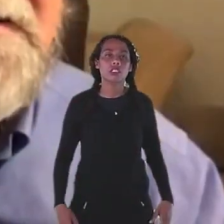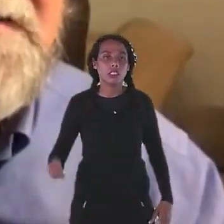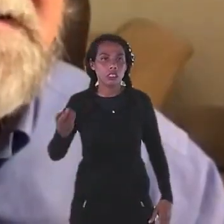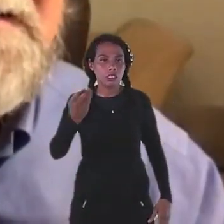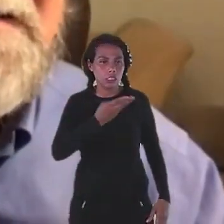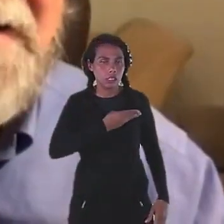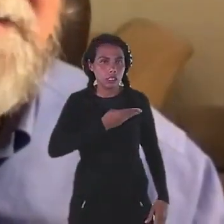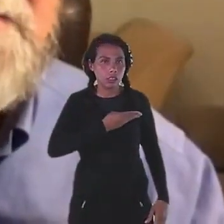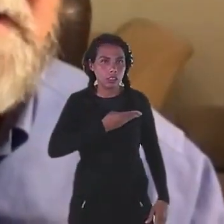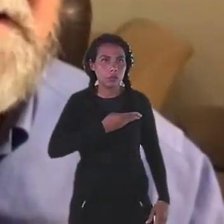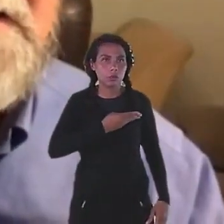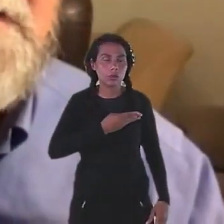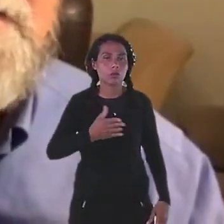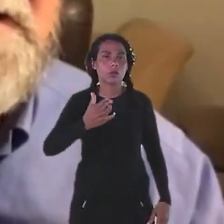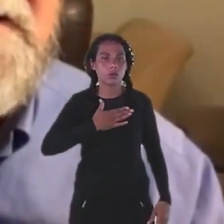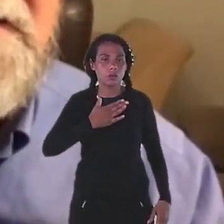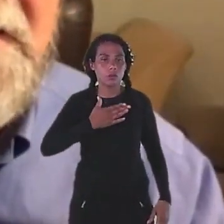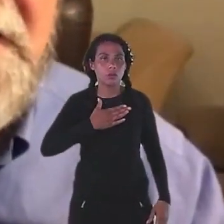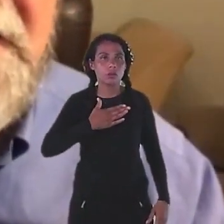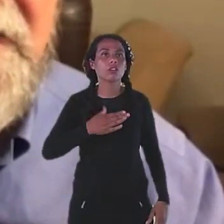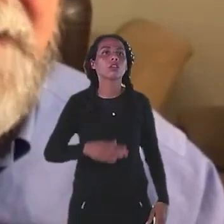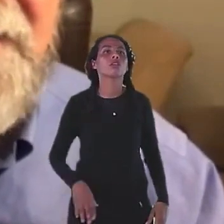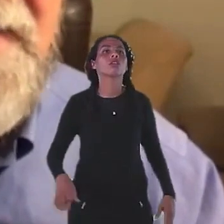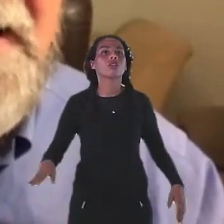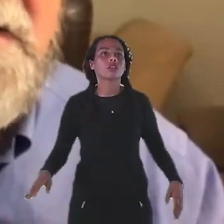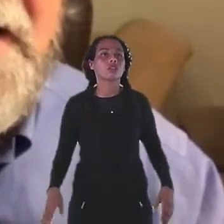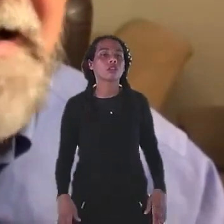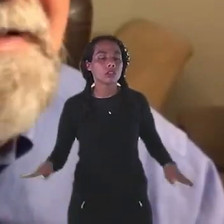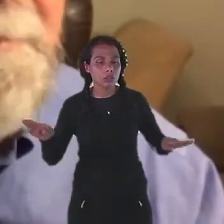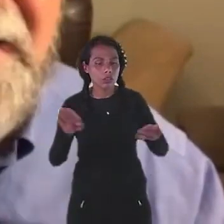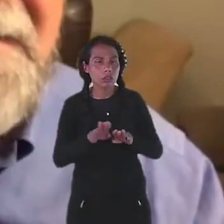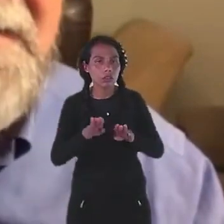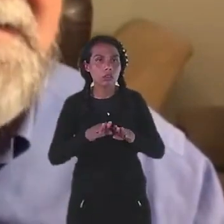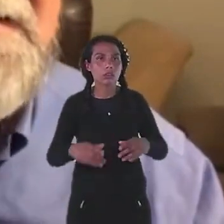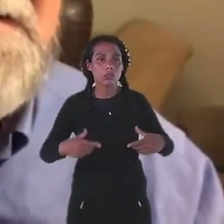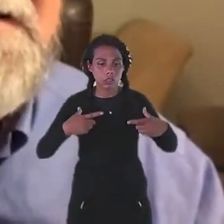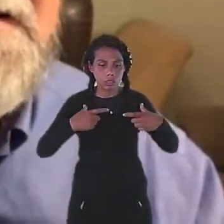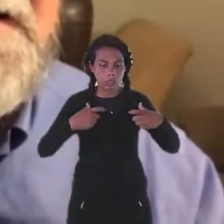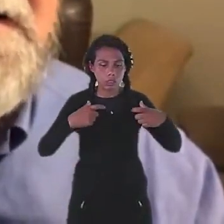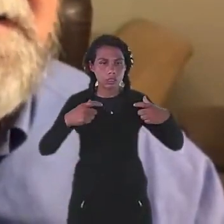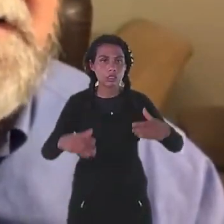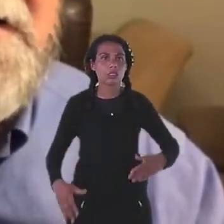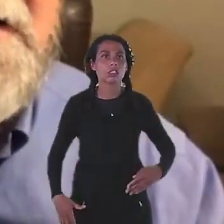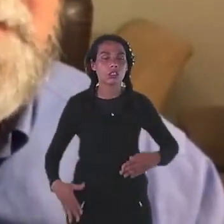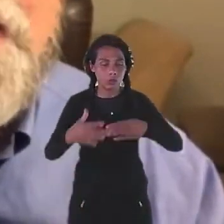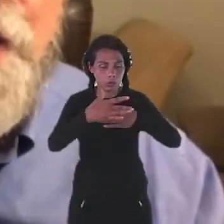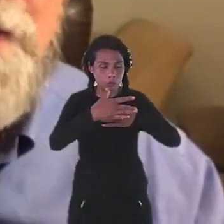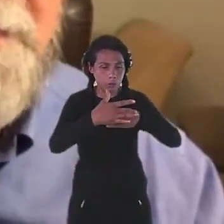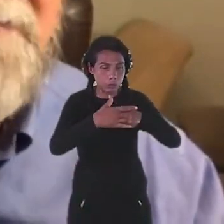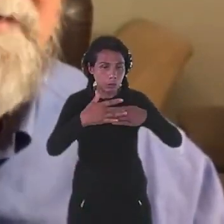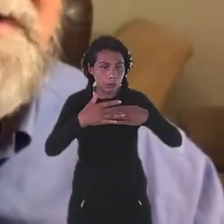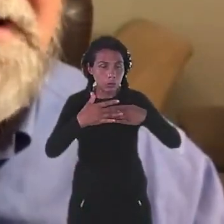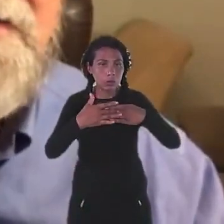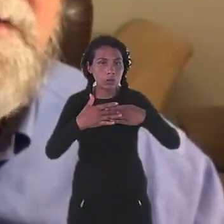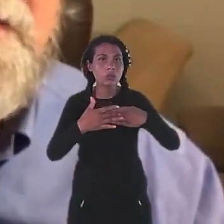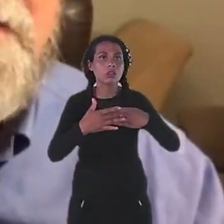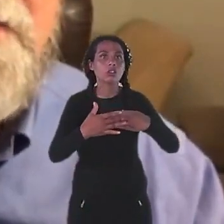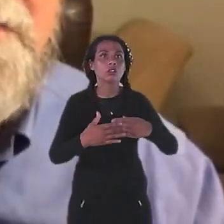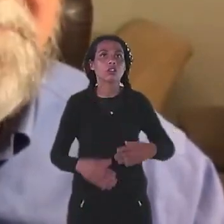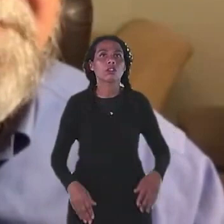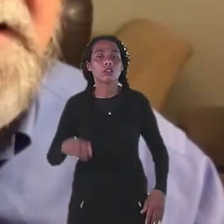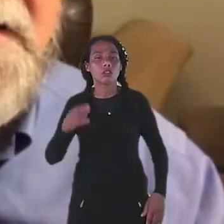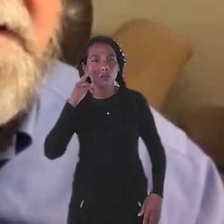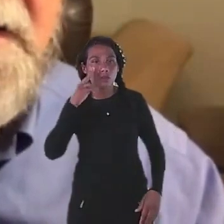Sem Fronteiras, que estavam lá em Ruanda, tiveram que sair às pressas para o Congo, para a fronteira